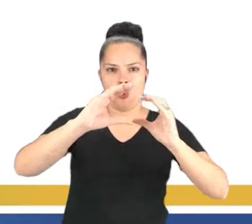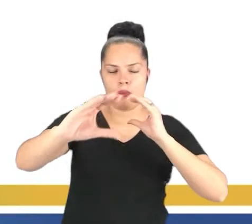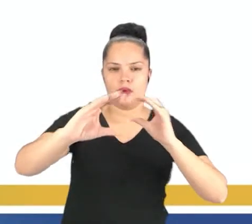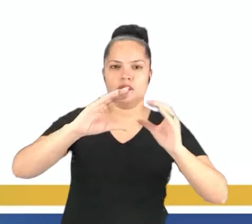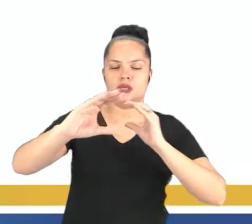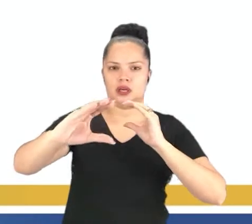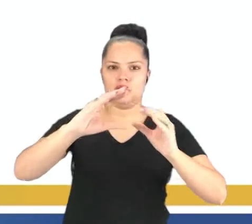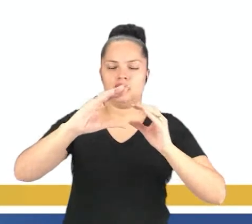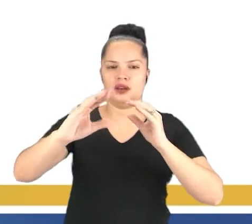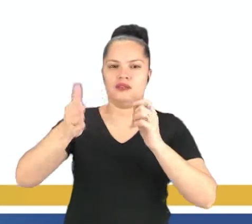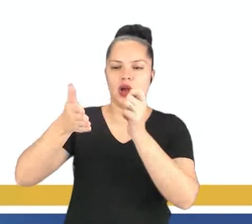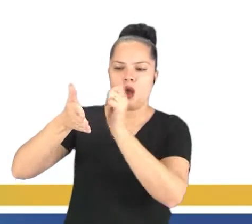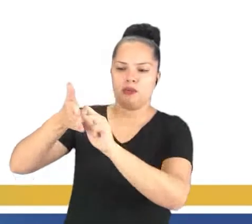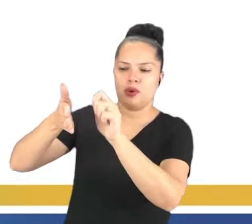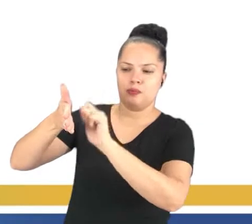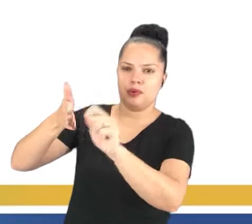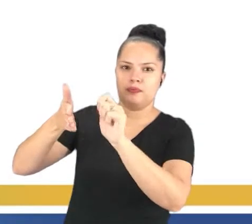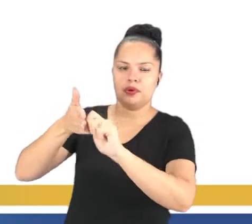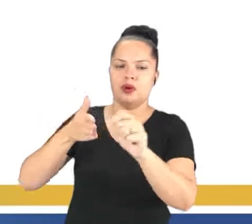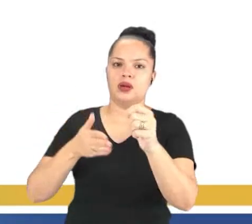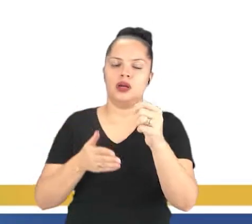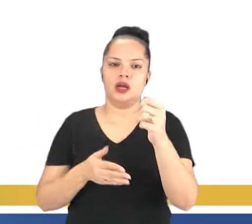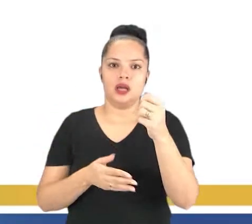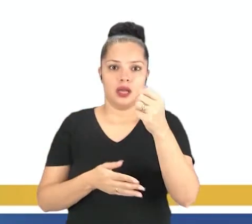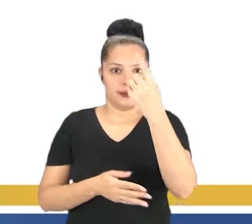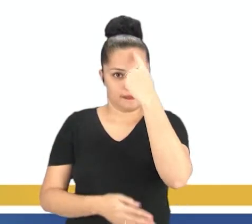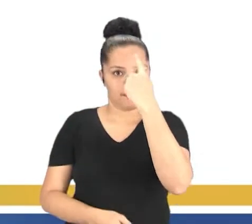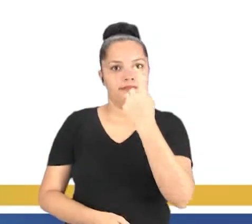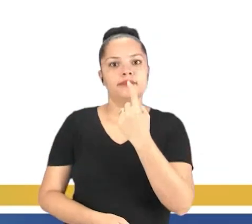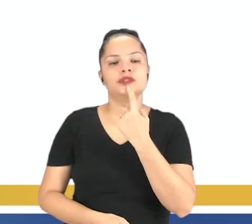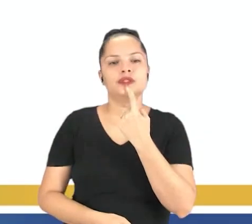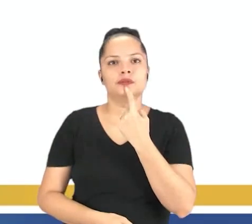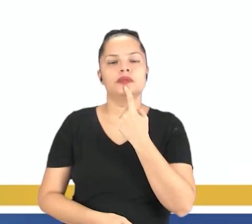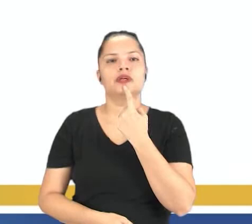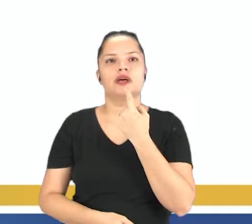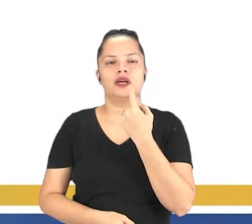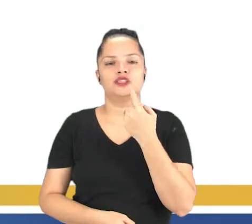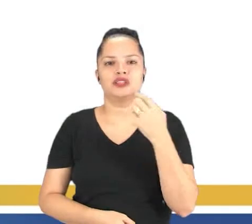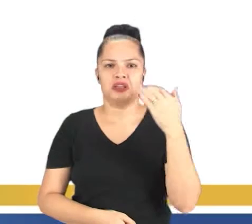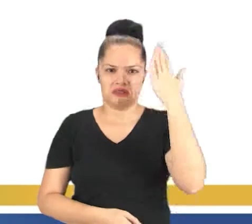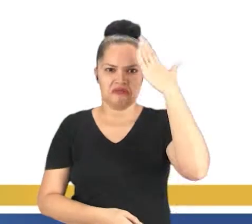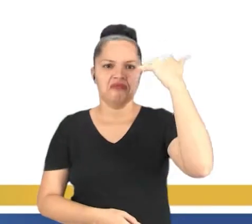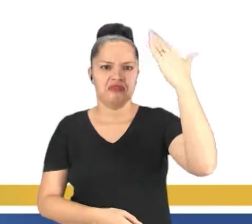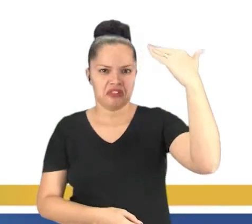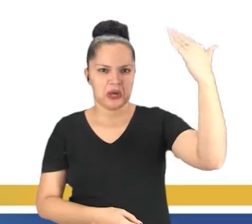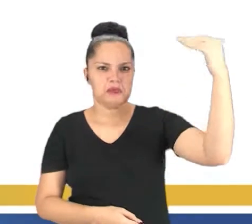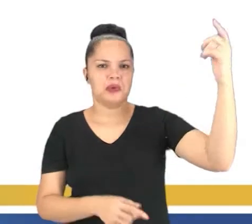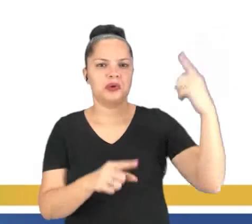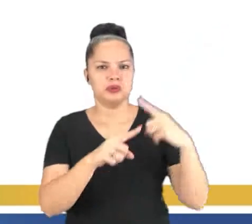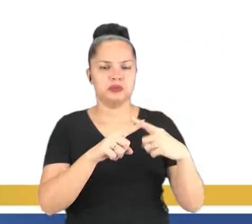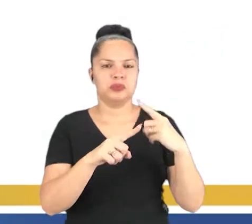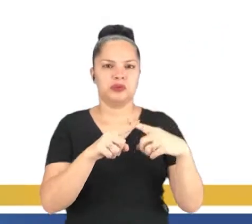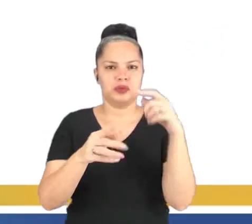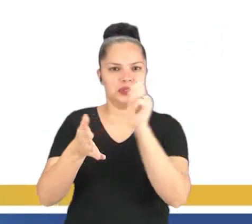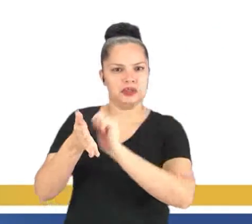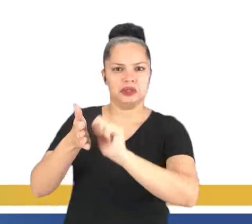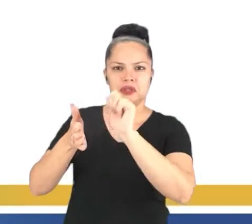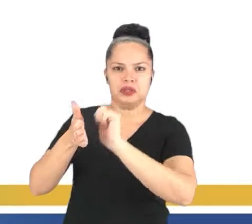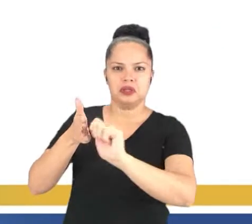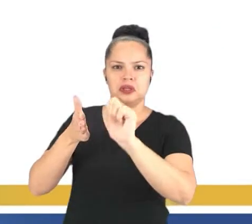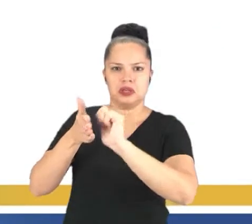escritos por meio de imagens chamado escrita pictográfica tá E ficaram famosos por seus lindos códices